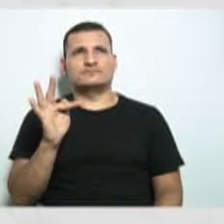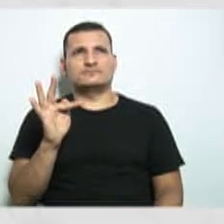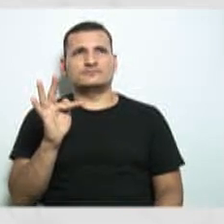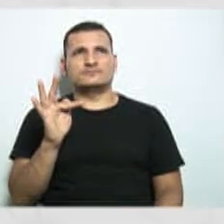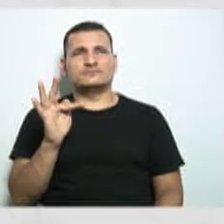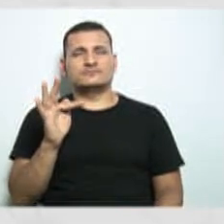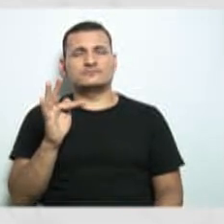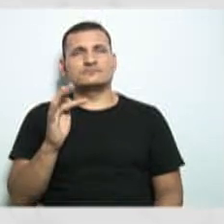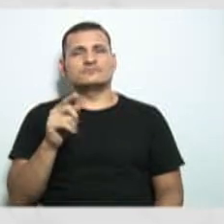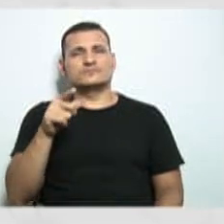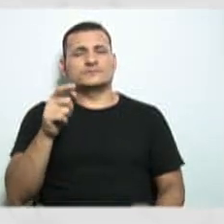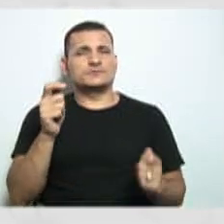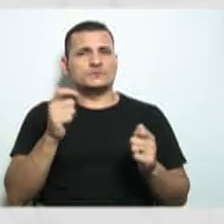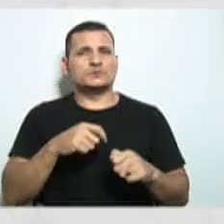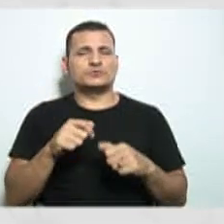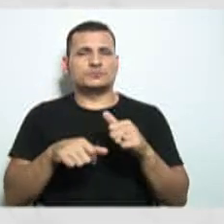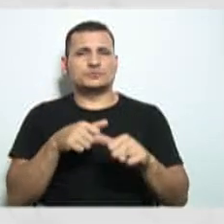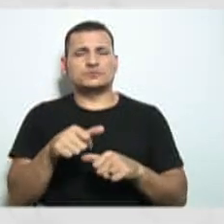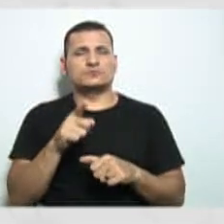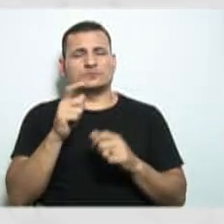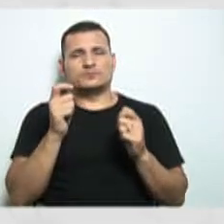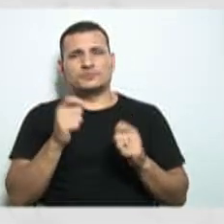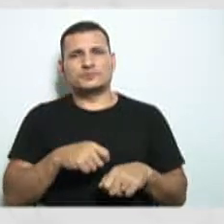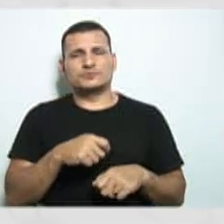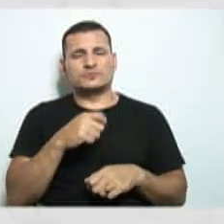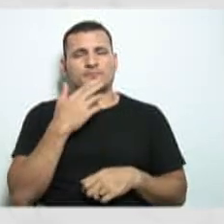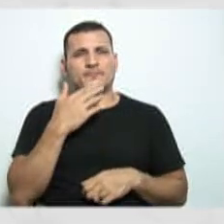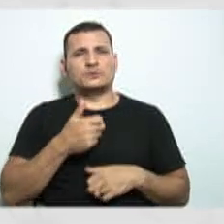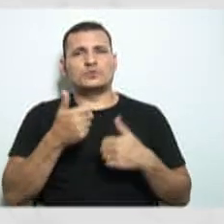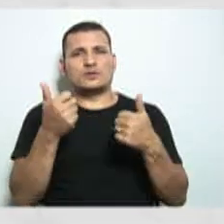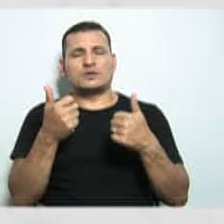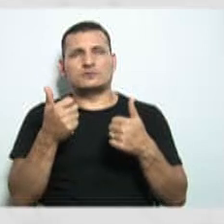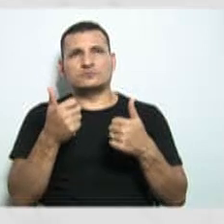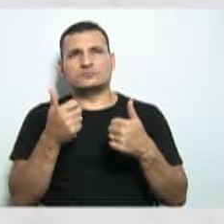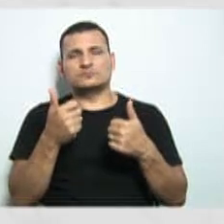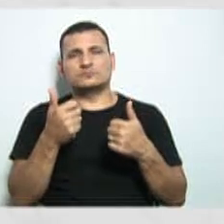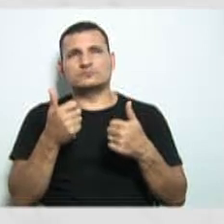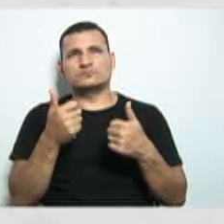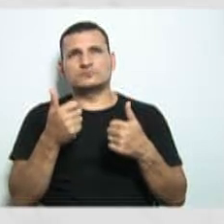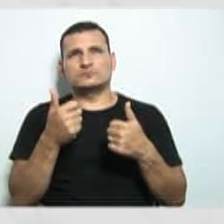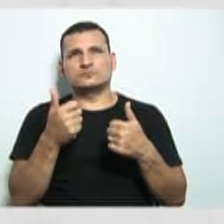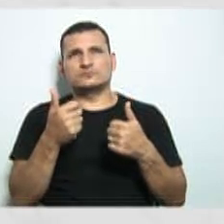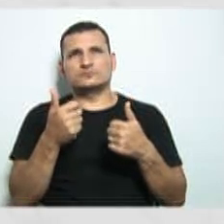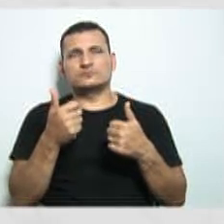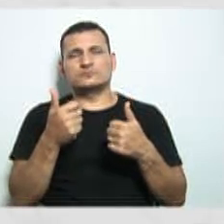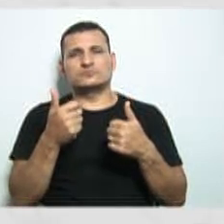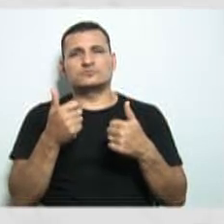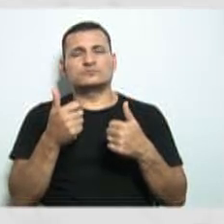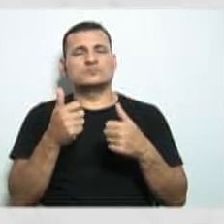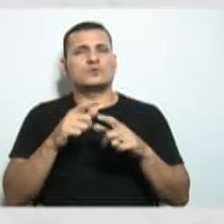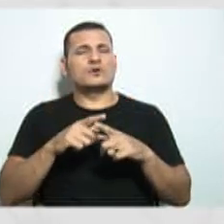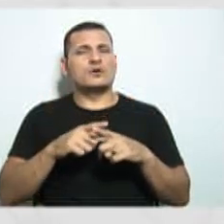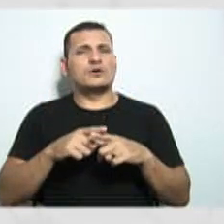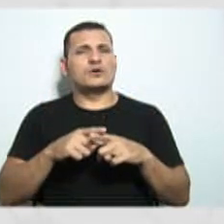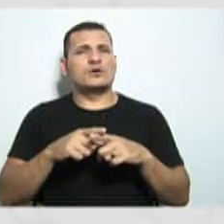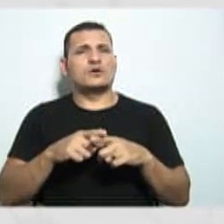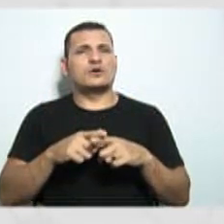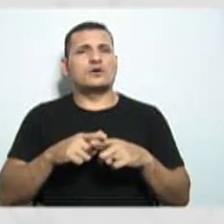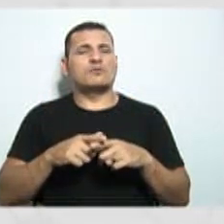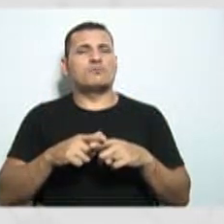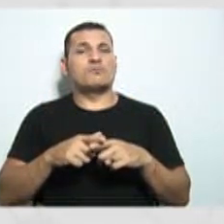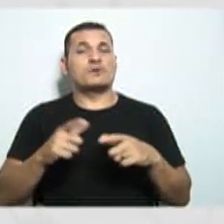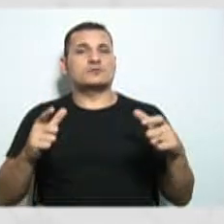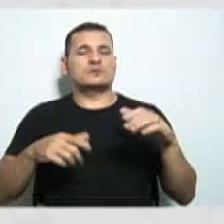tem o poder de alterar. Você pode melhorar as suas fraquezas e pode aumentar ainda mais as suas